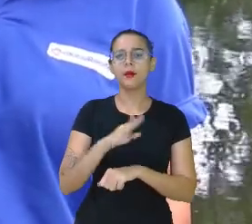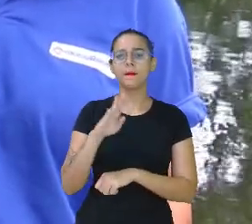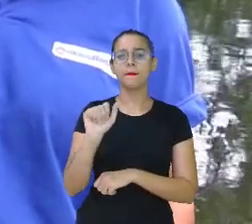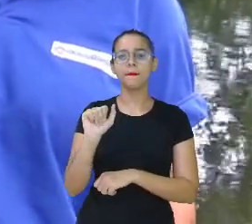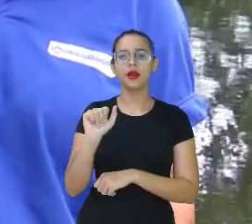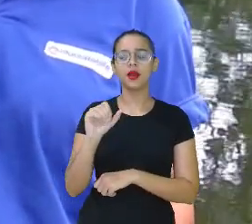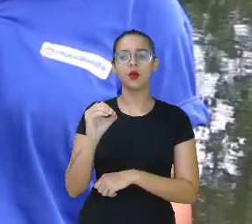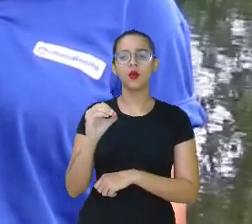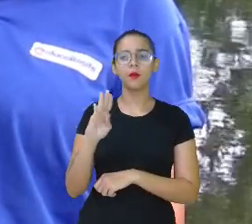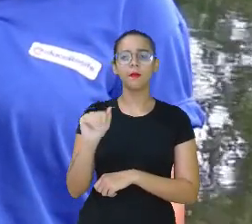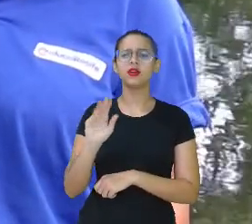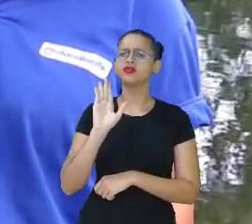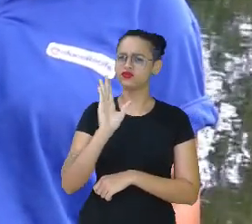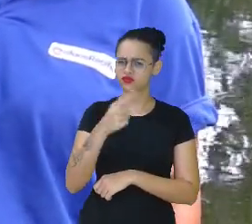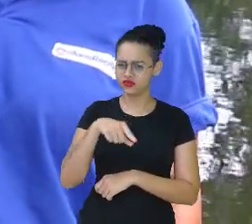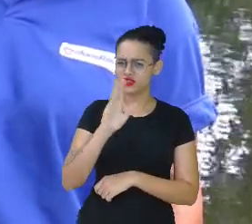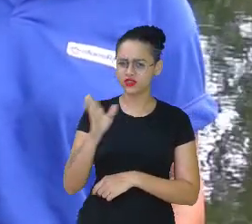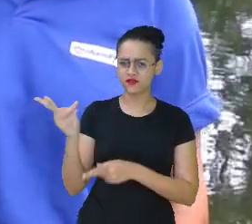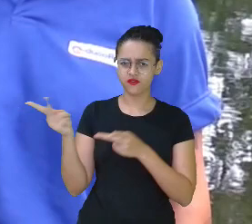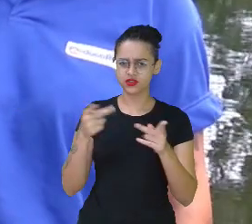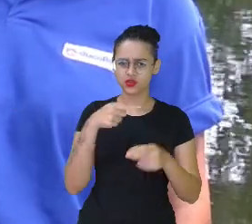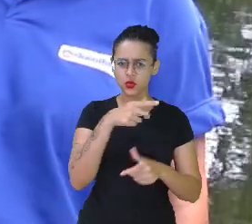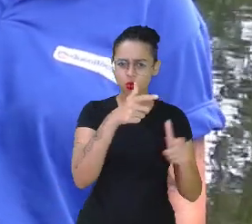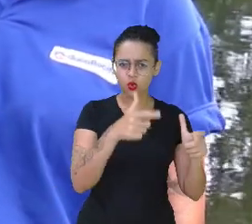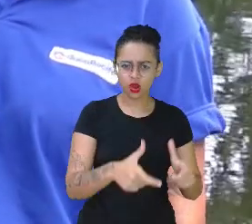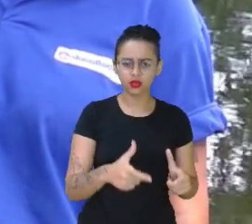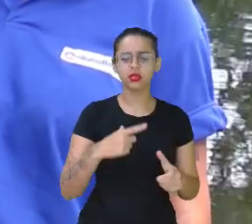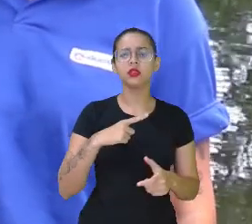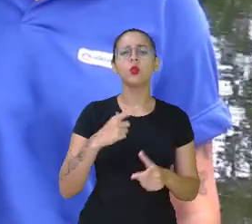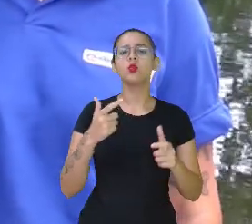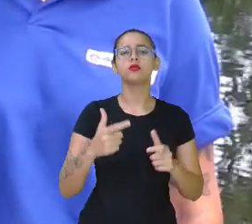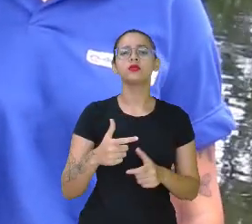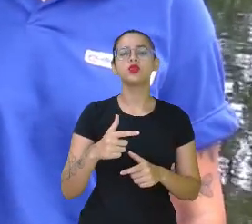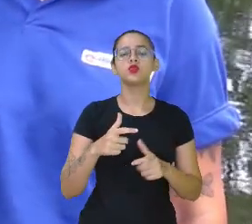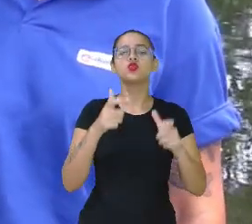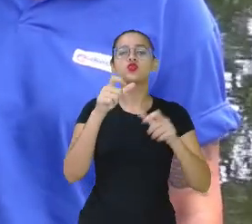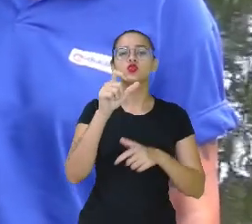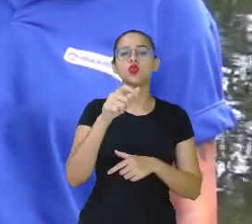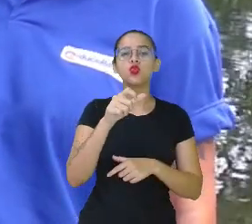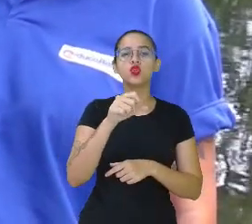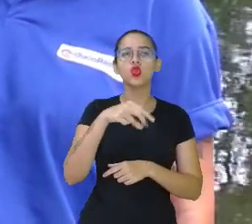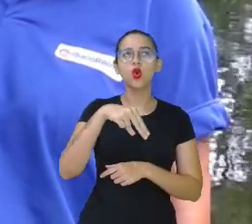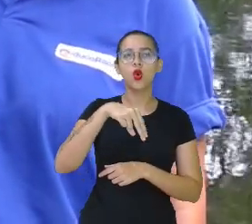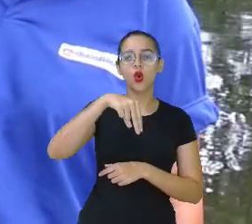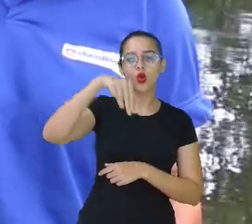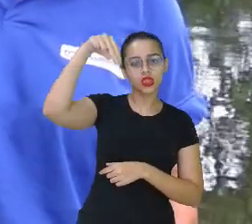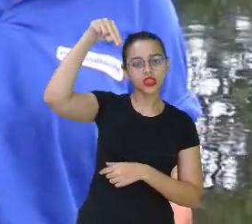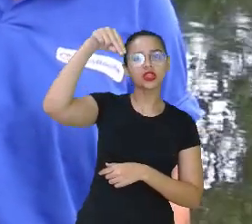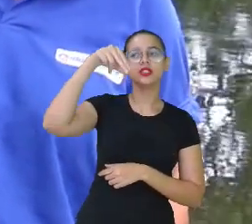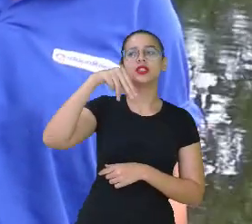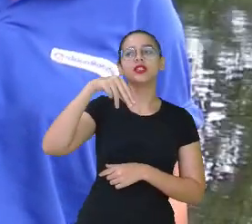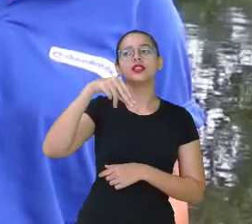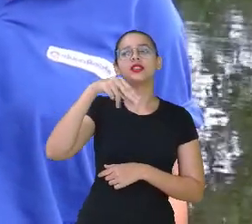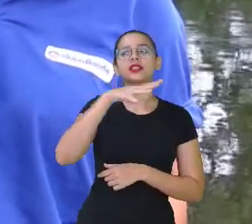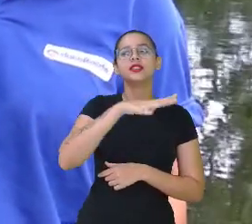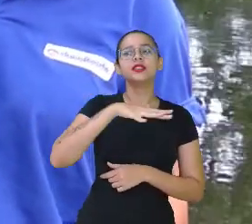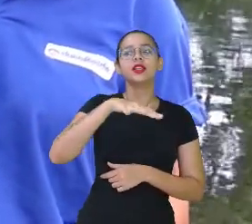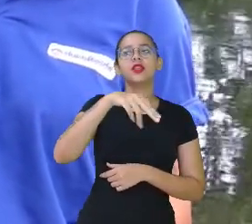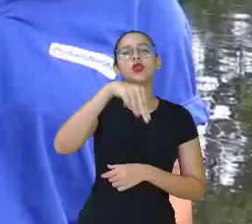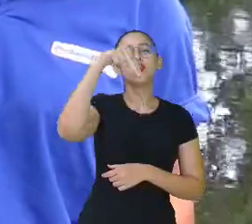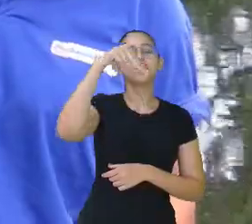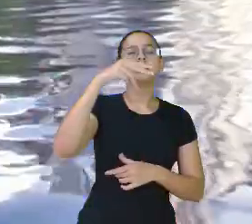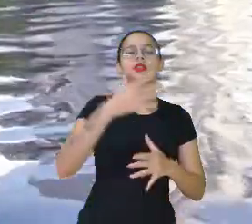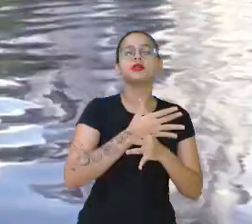Baobá. Vocês já visitaram esse lugar? Está localizado aqui na zona norte da cidade e como vocês já puderam ver, né, a gente tem